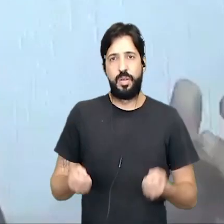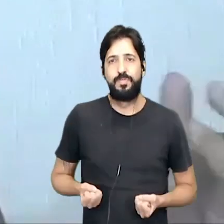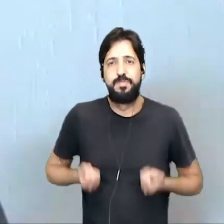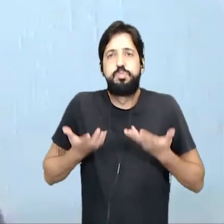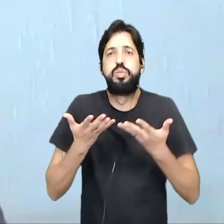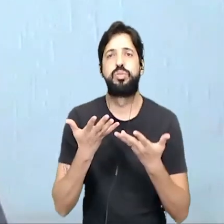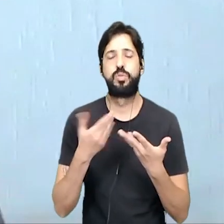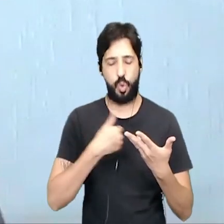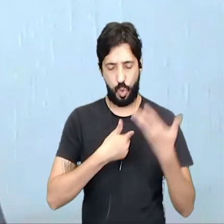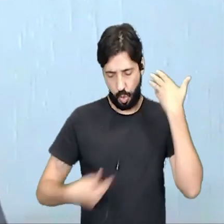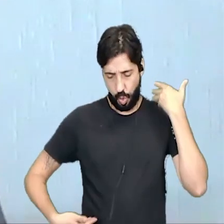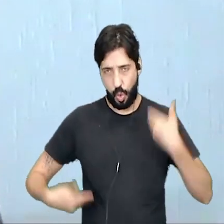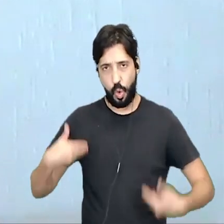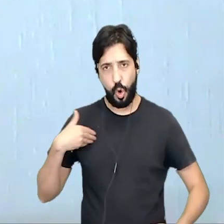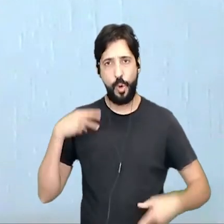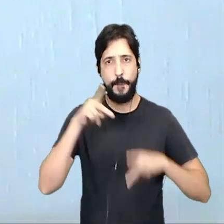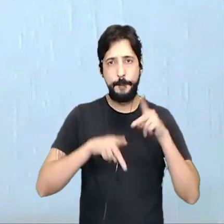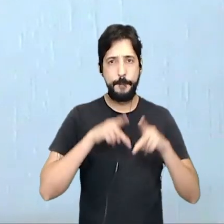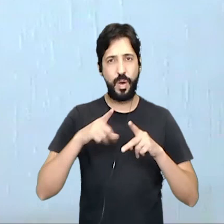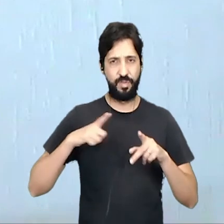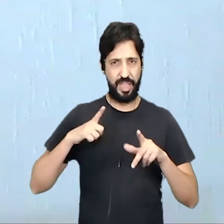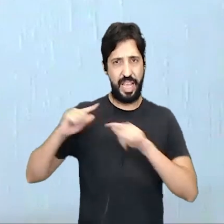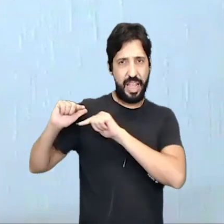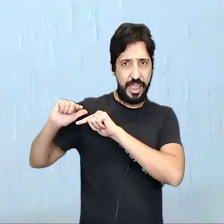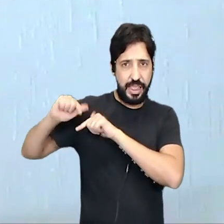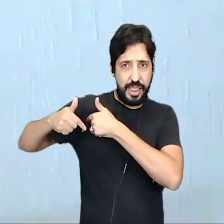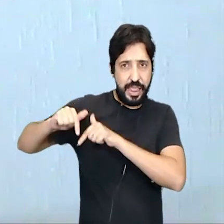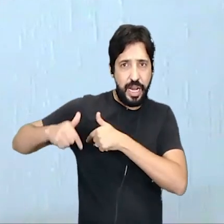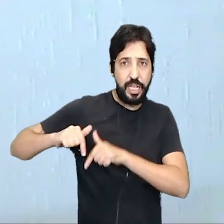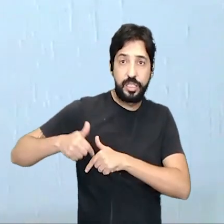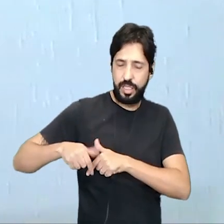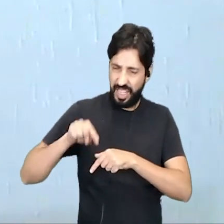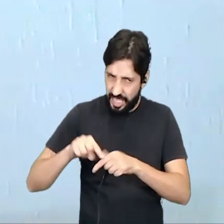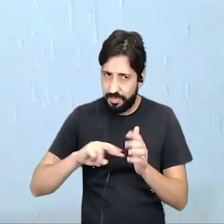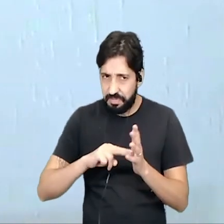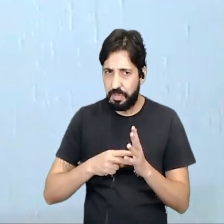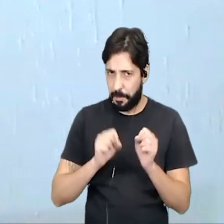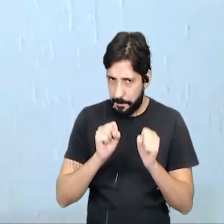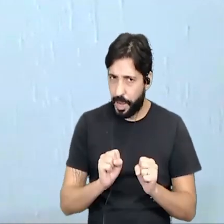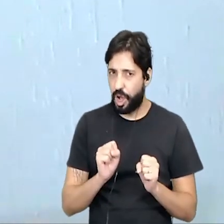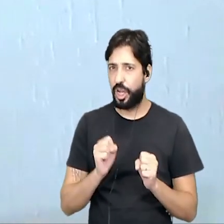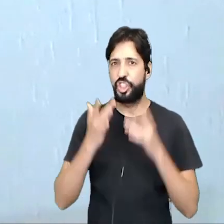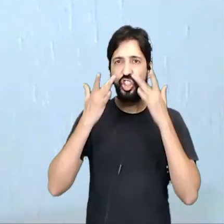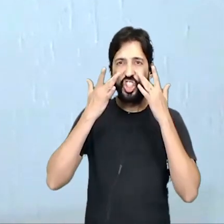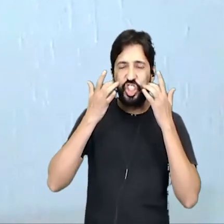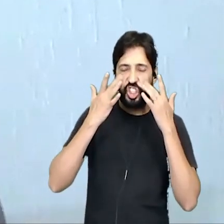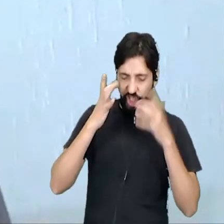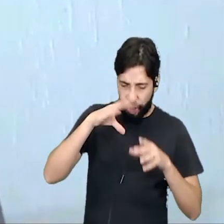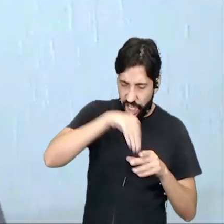de corpo que esses povos carregam na sua tradição, se isso pode ser chamado